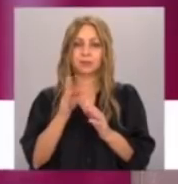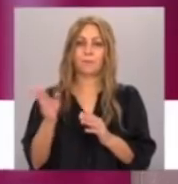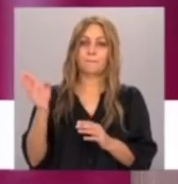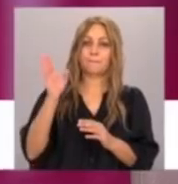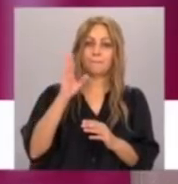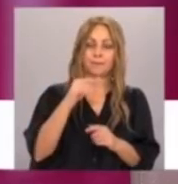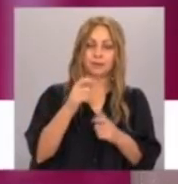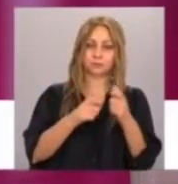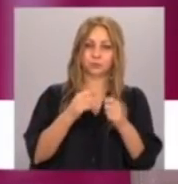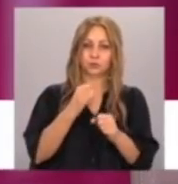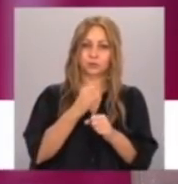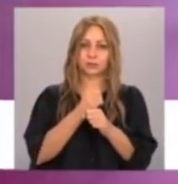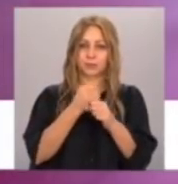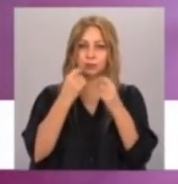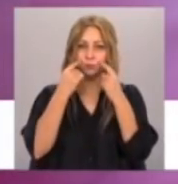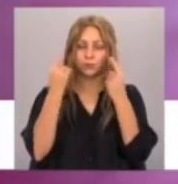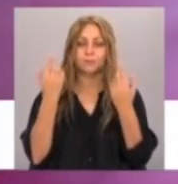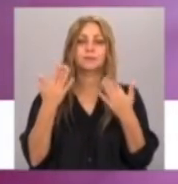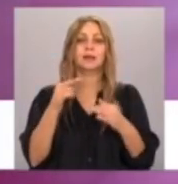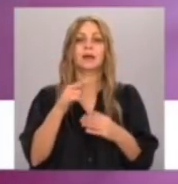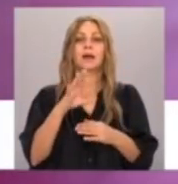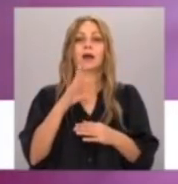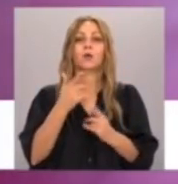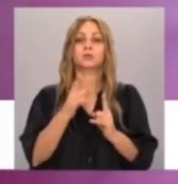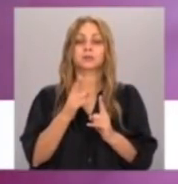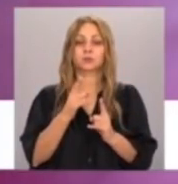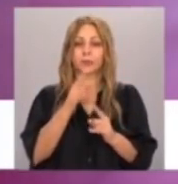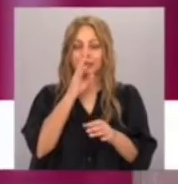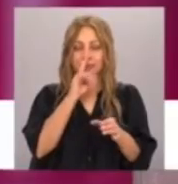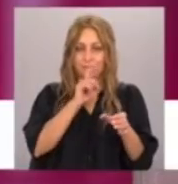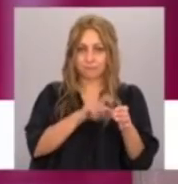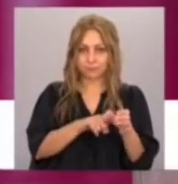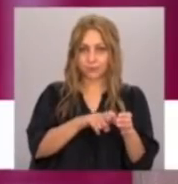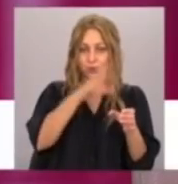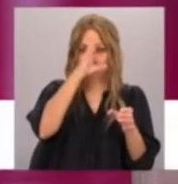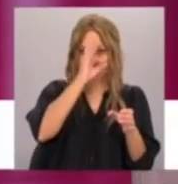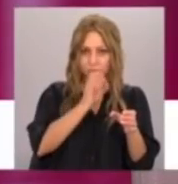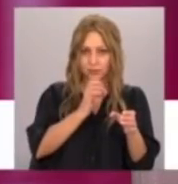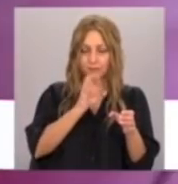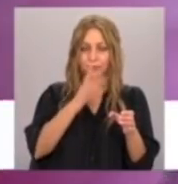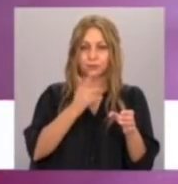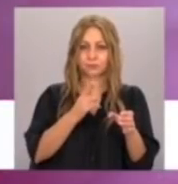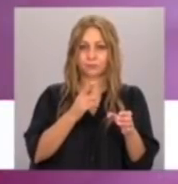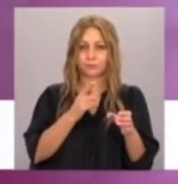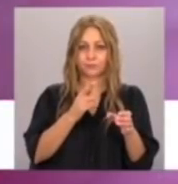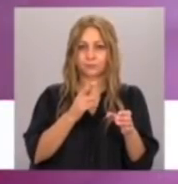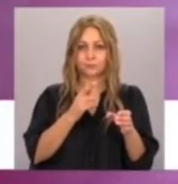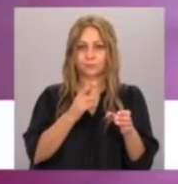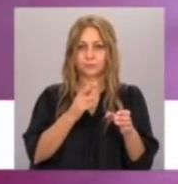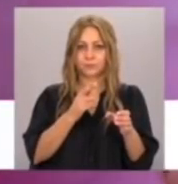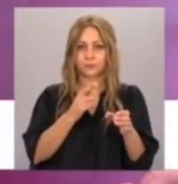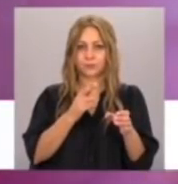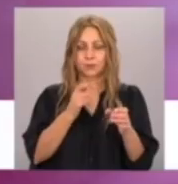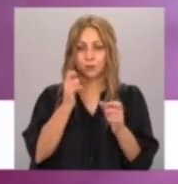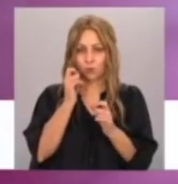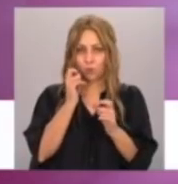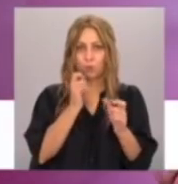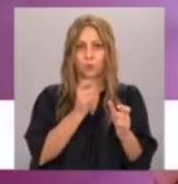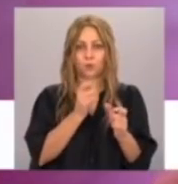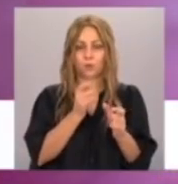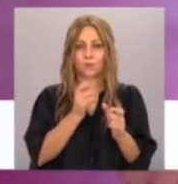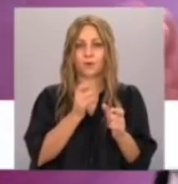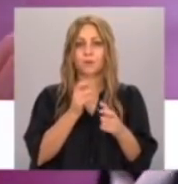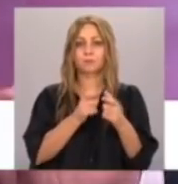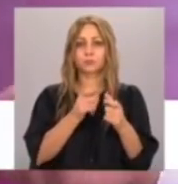e é natural que vocês não cavalos que tivessem Então o que acontece é um vinculo que tem neste momento que eu estava como toda a gente condicionado com ele mas o motivo da gente